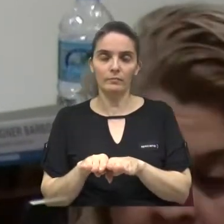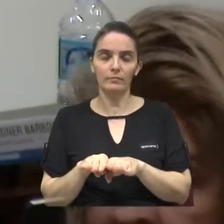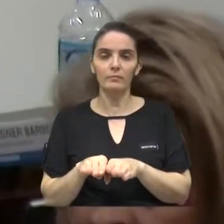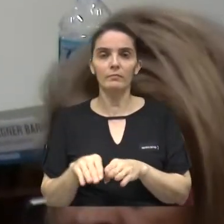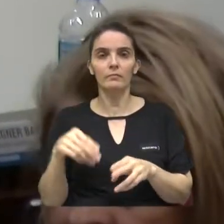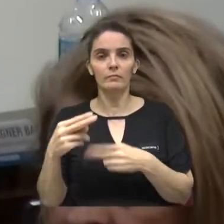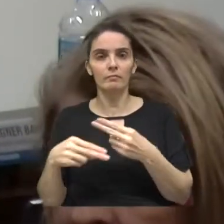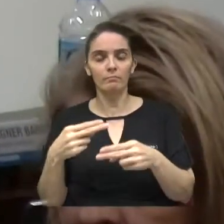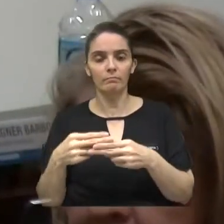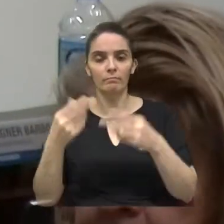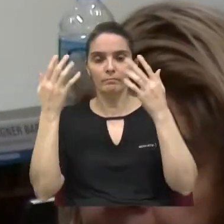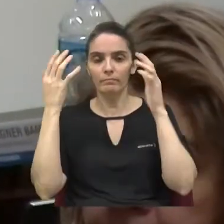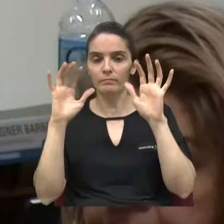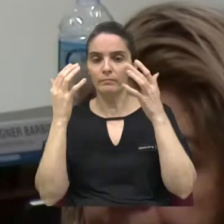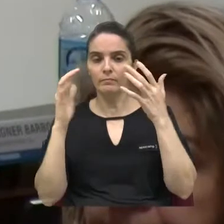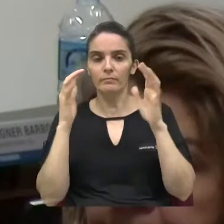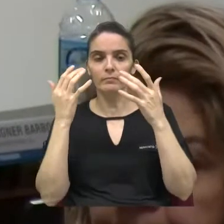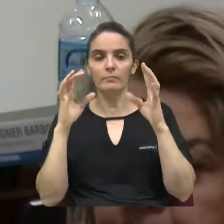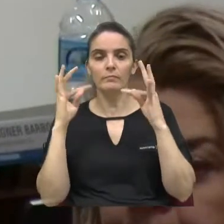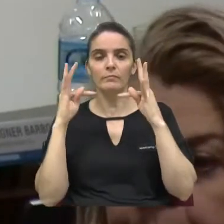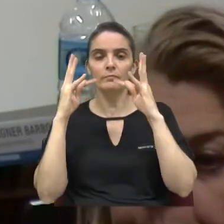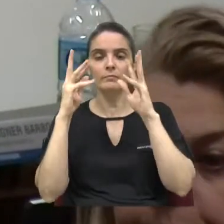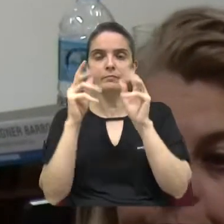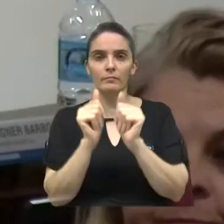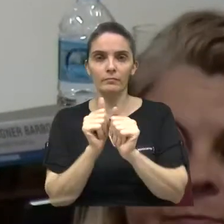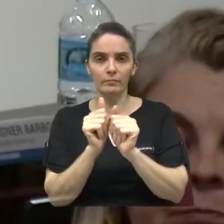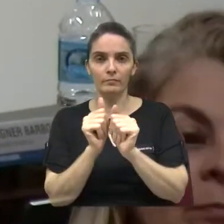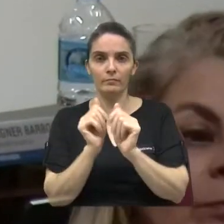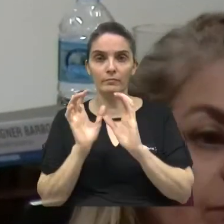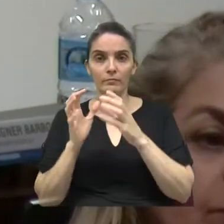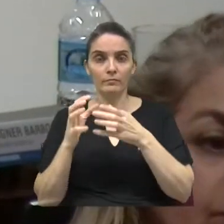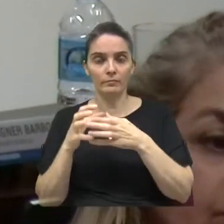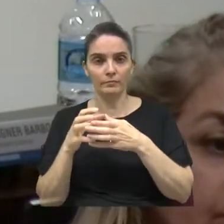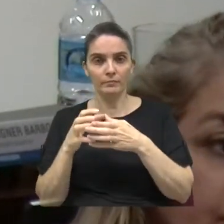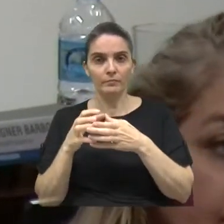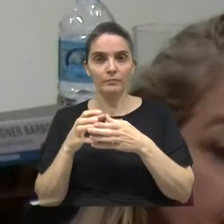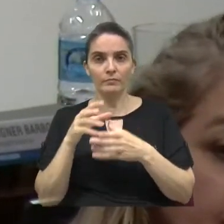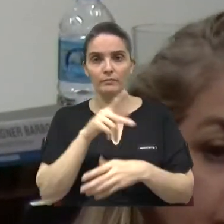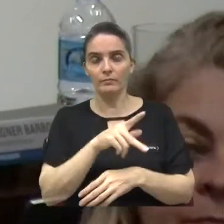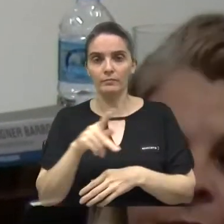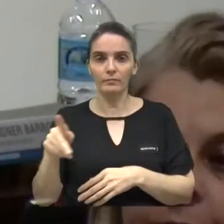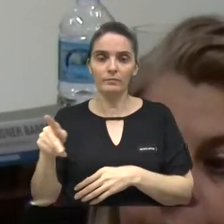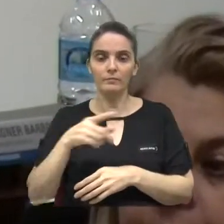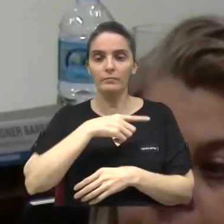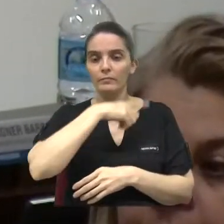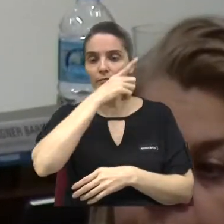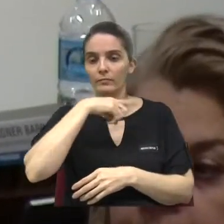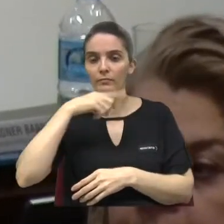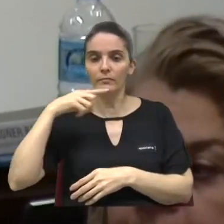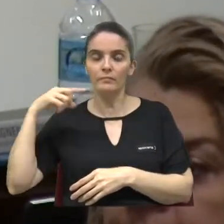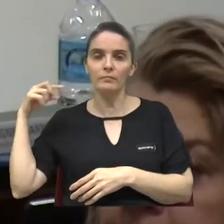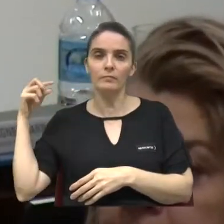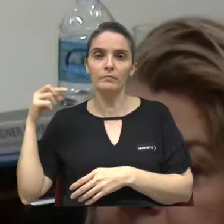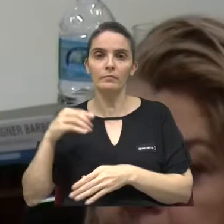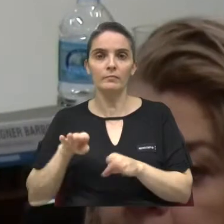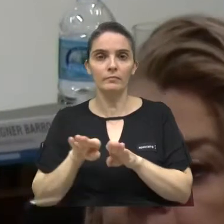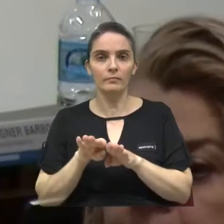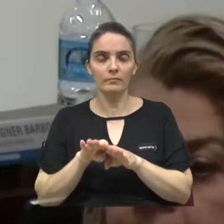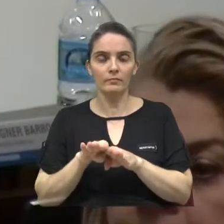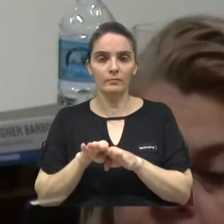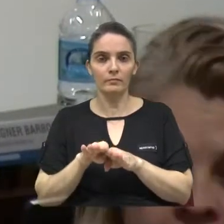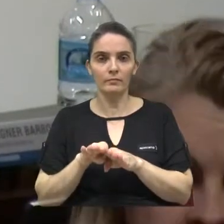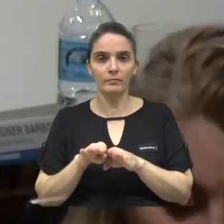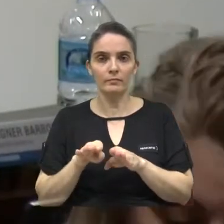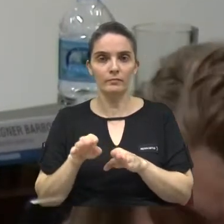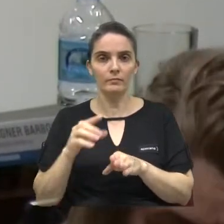Então, parabenizar a todos os membros da comissão, a presidente, doutora Mayra, né, e o jurídico da casa